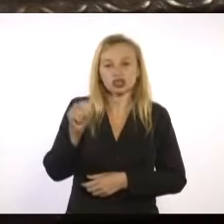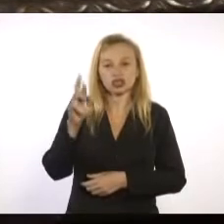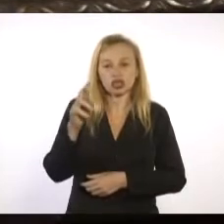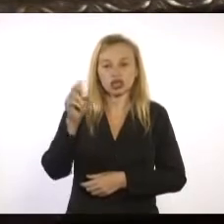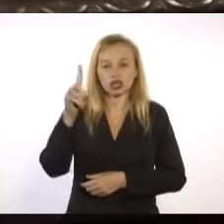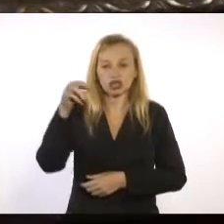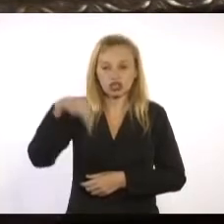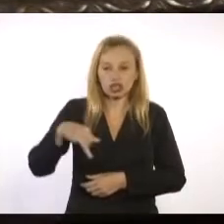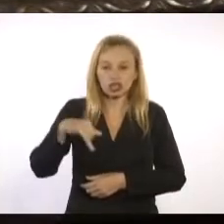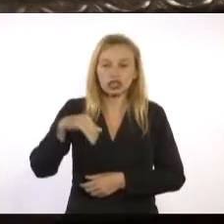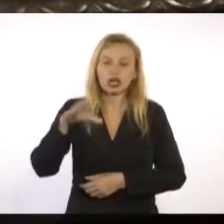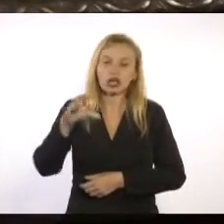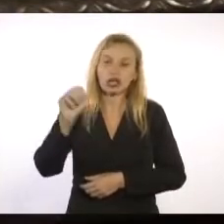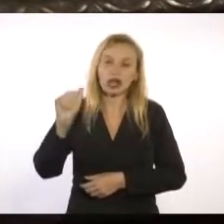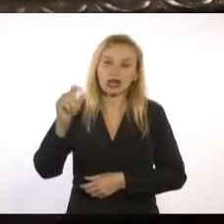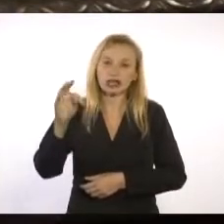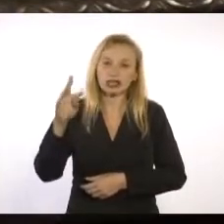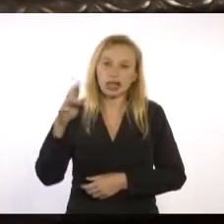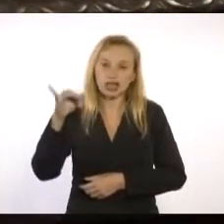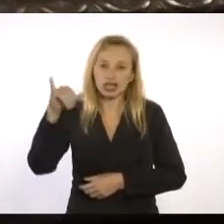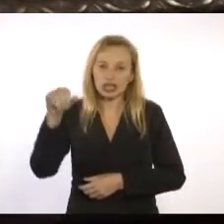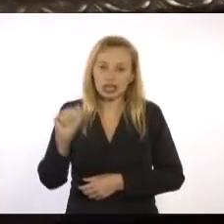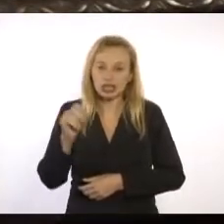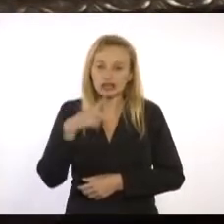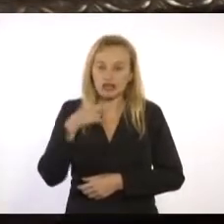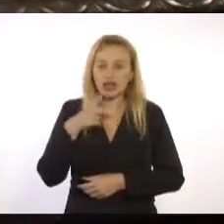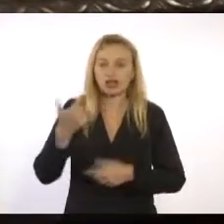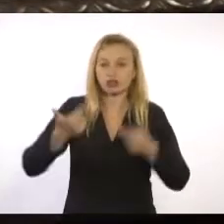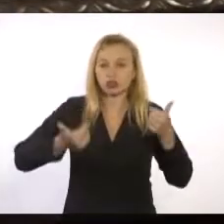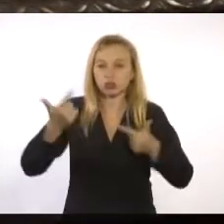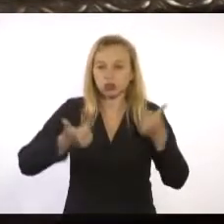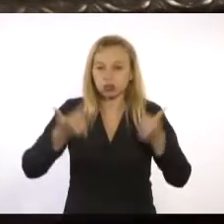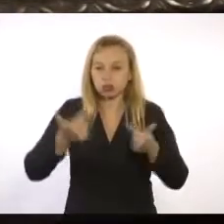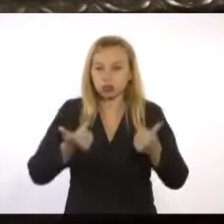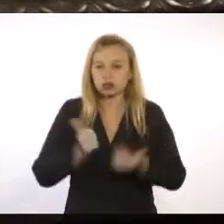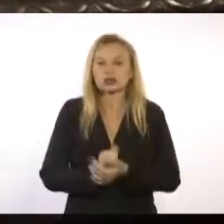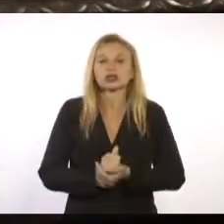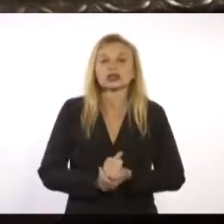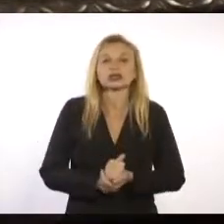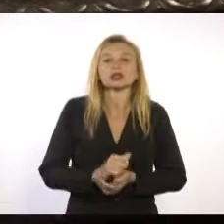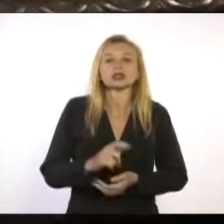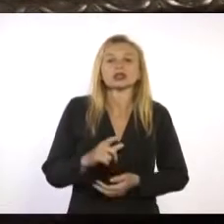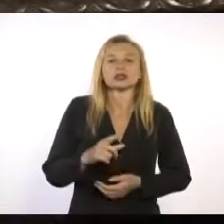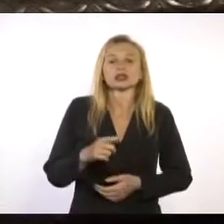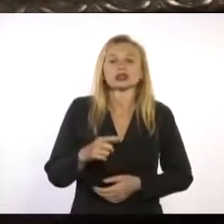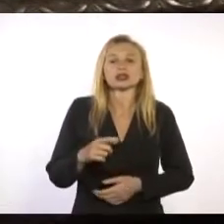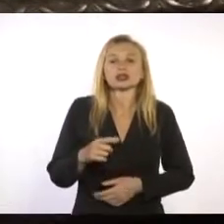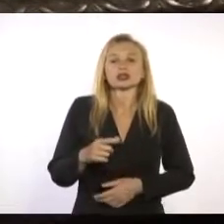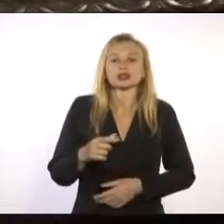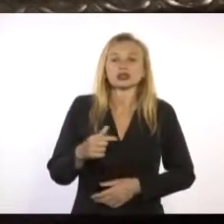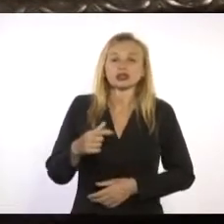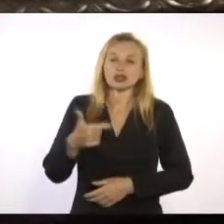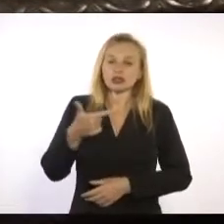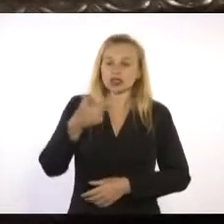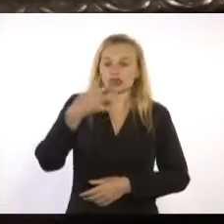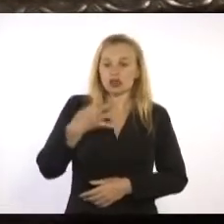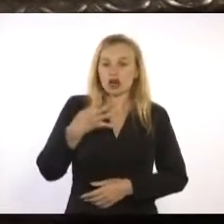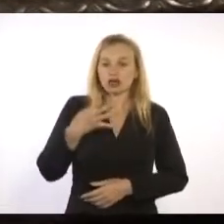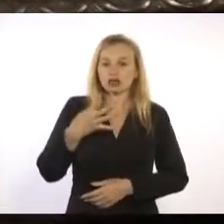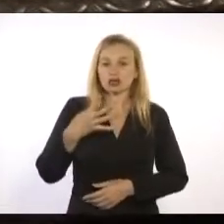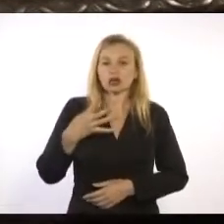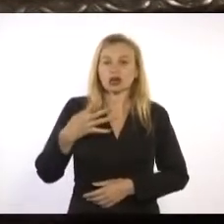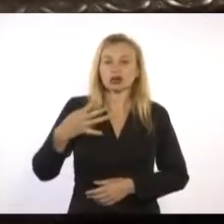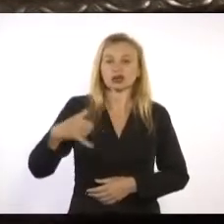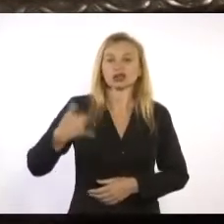serem recebidos a tiros, e baleados estiveram o Wallace Almeida, de 24 anos, com um tiro no